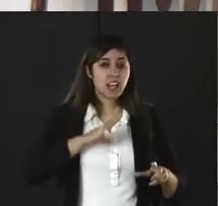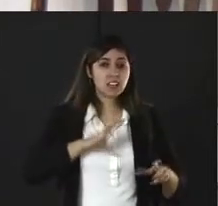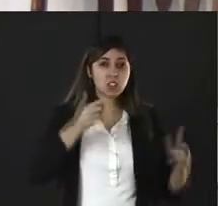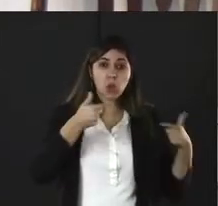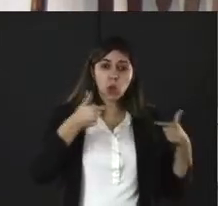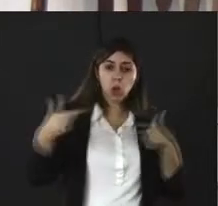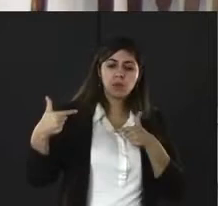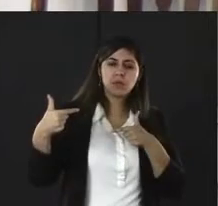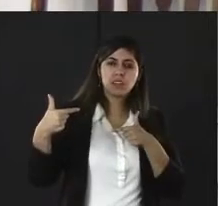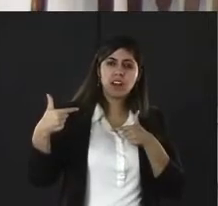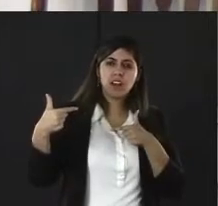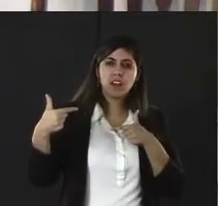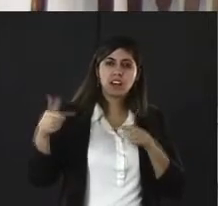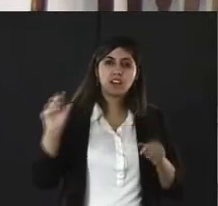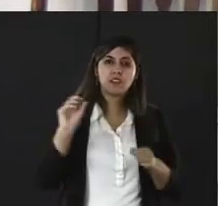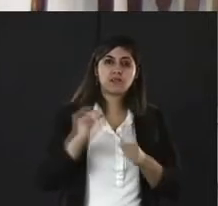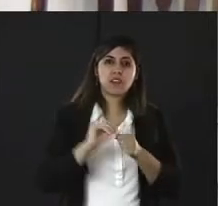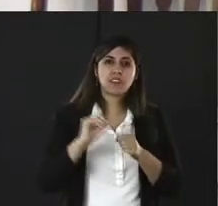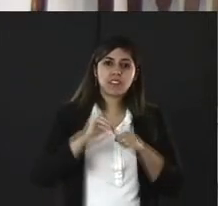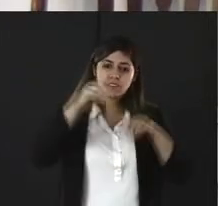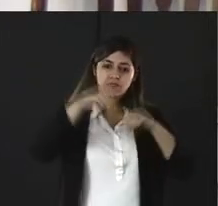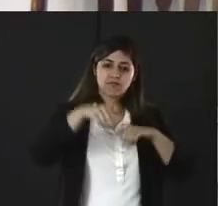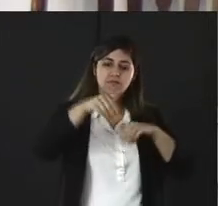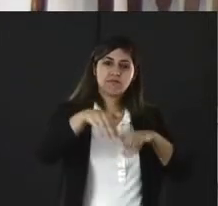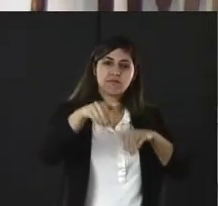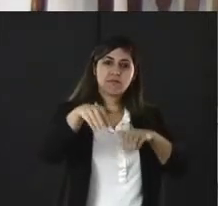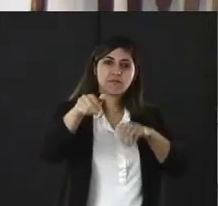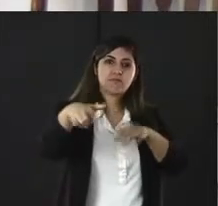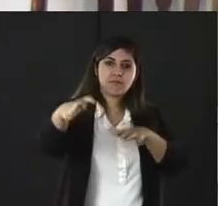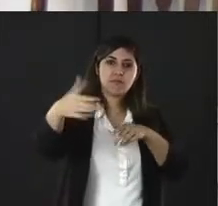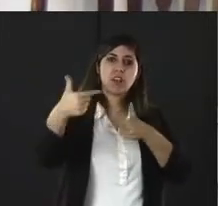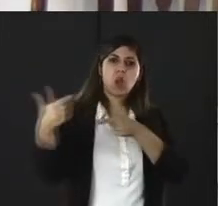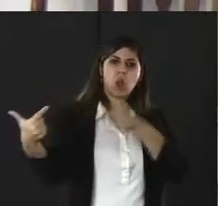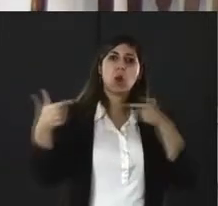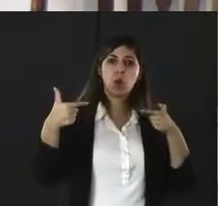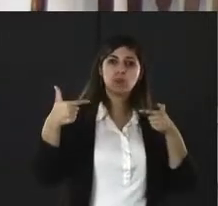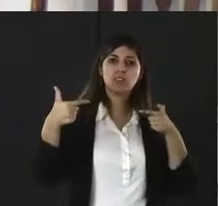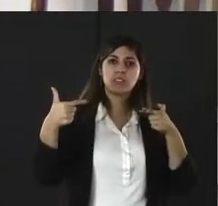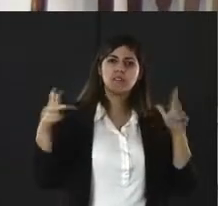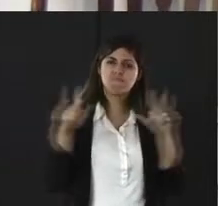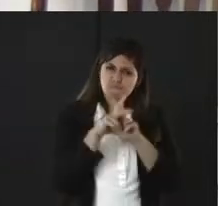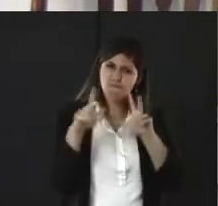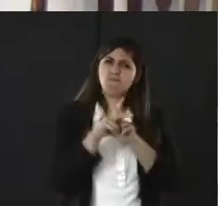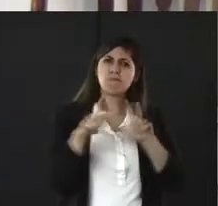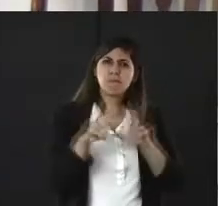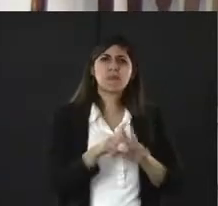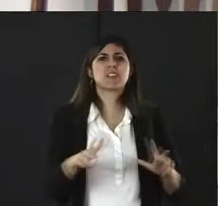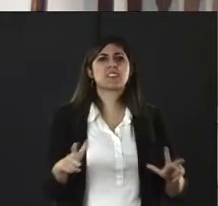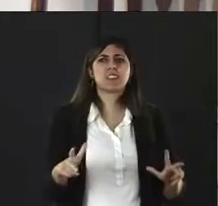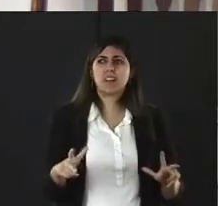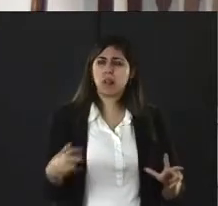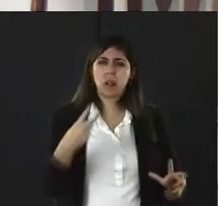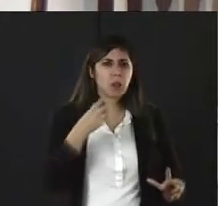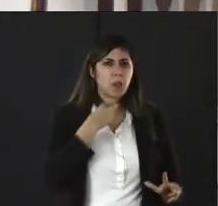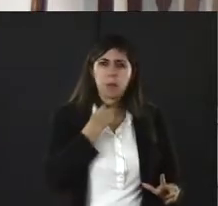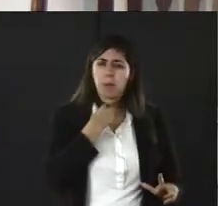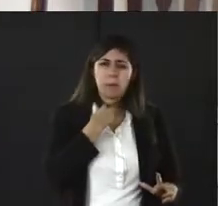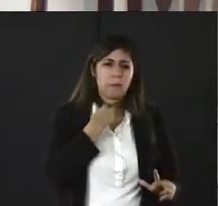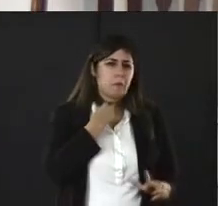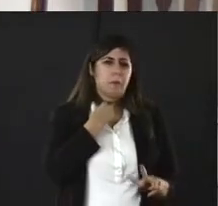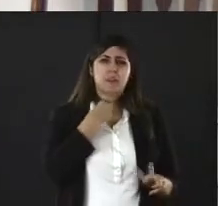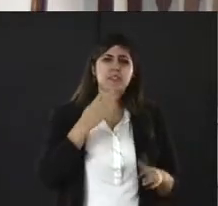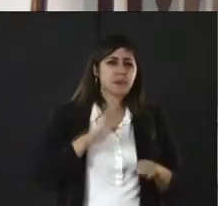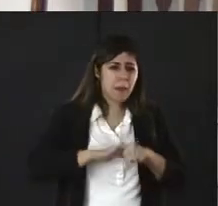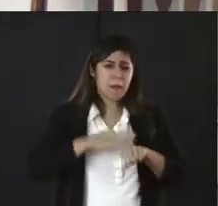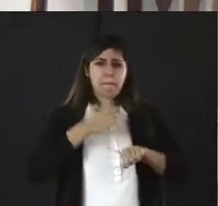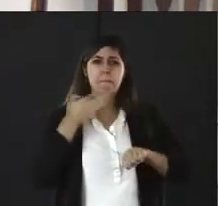ontem à noite talvez tenha sido a pior porque não se aguenta mais uma uma